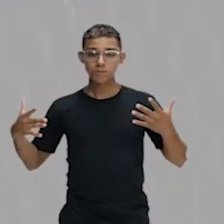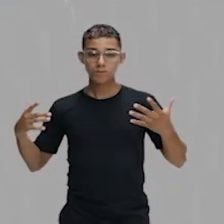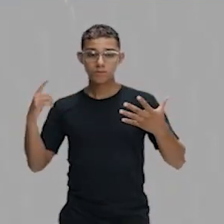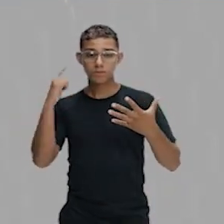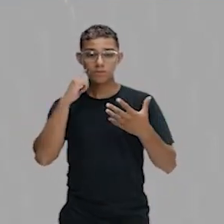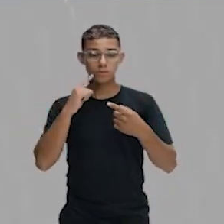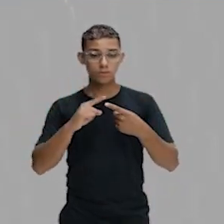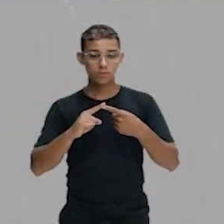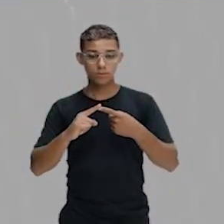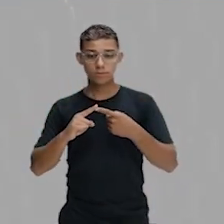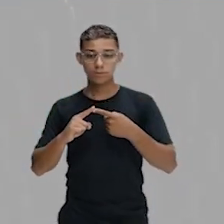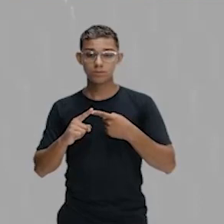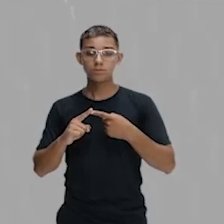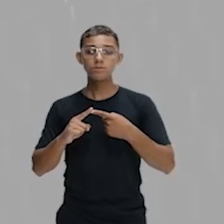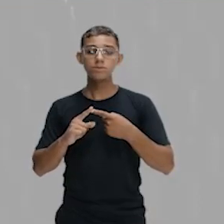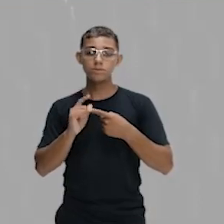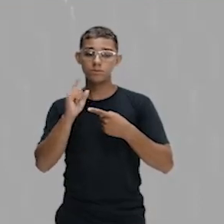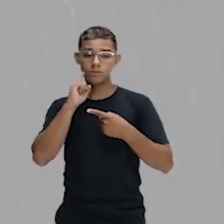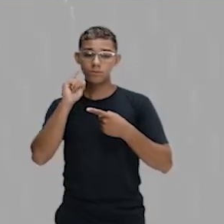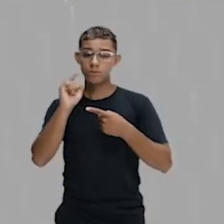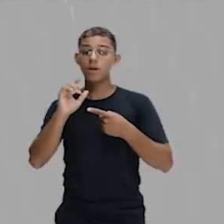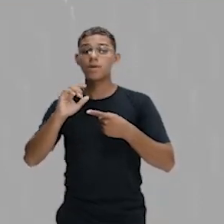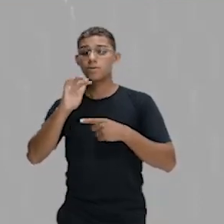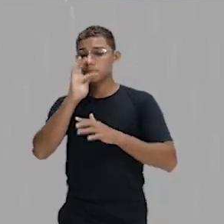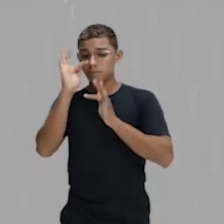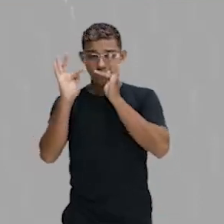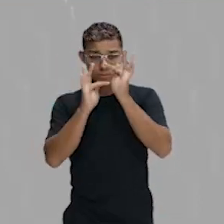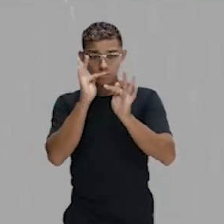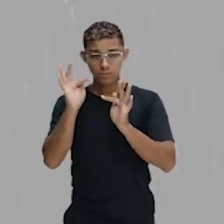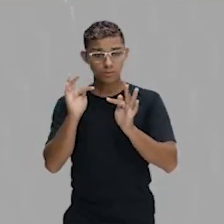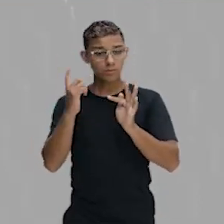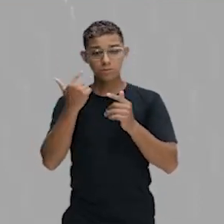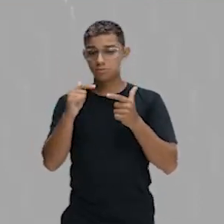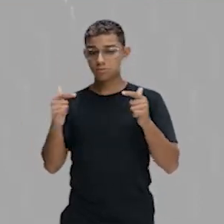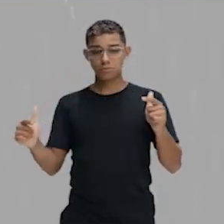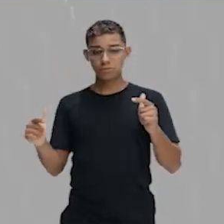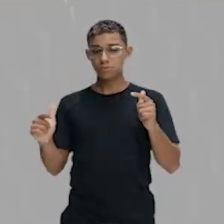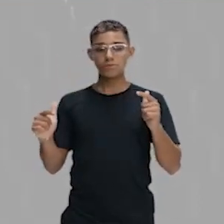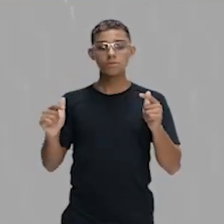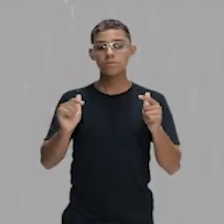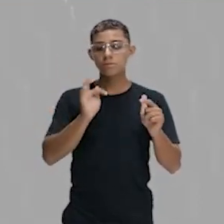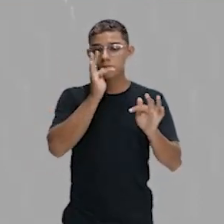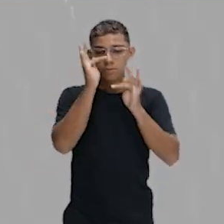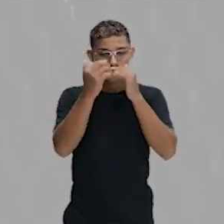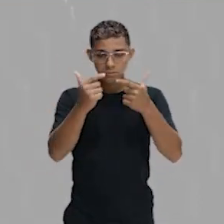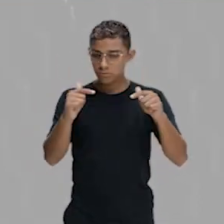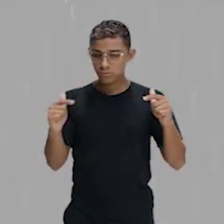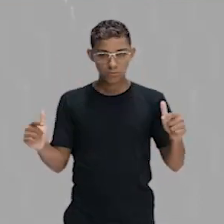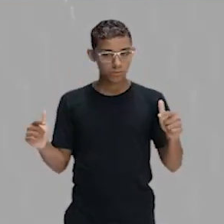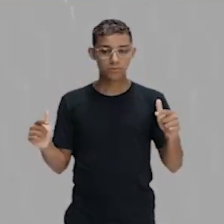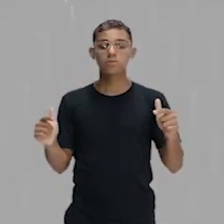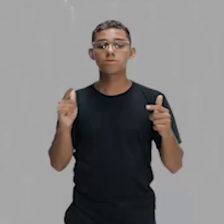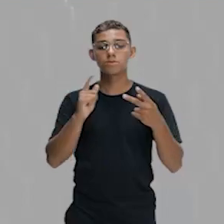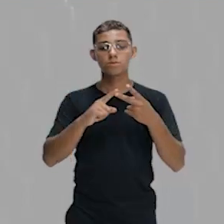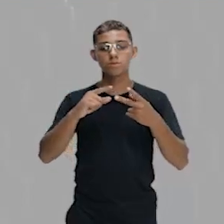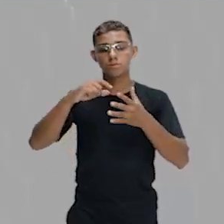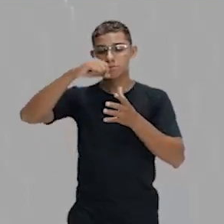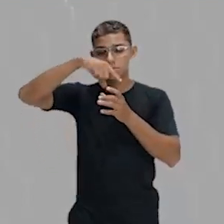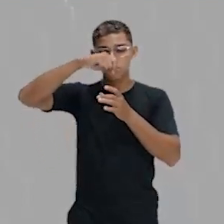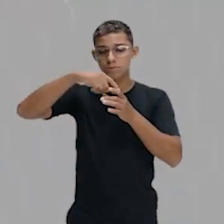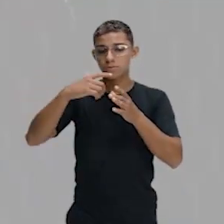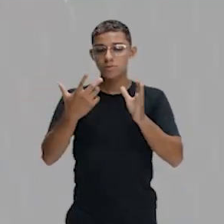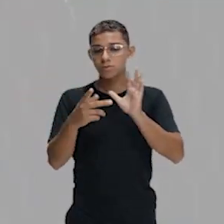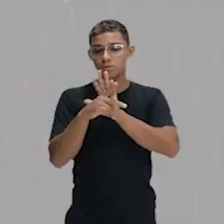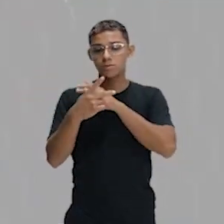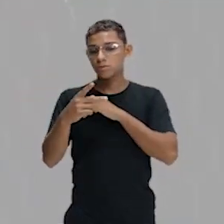que gimnosperma é uma planta que não tem a presença de flores e de frutos. São plantas que produzem sementes nuas.